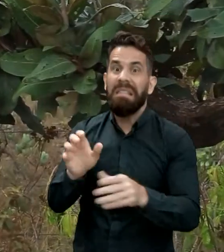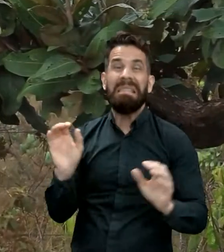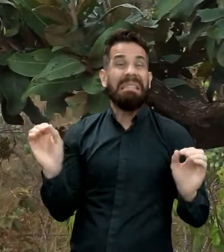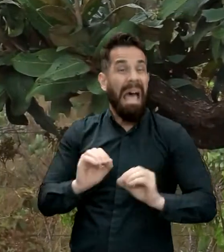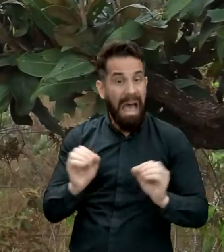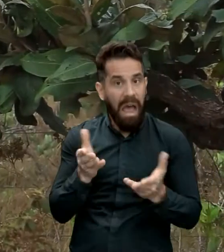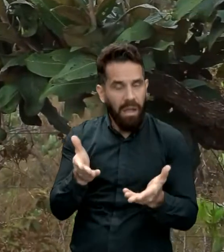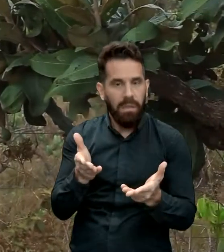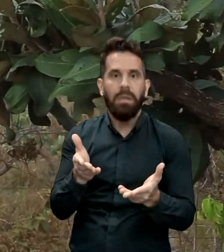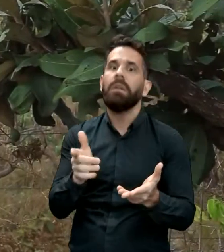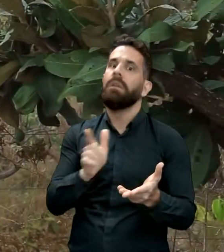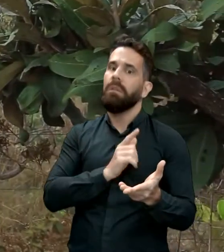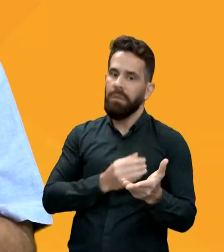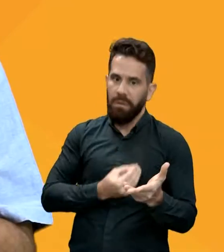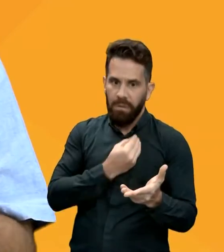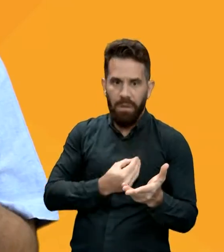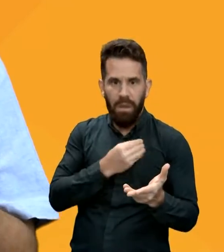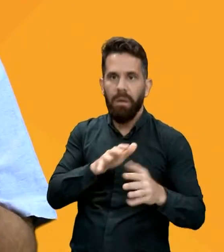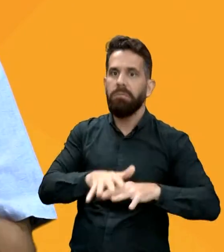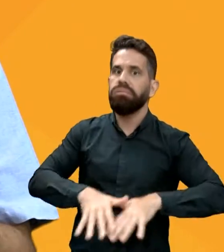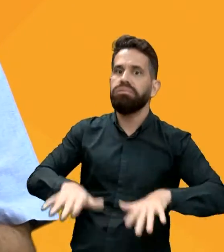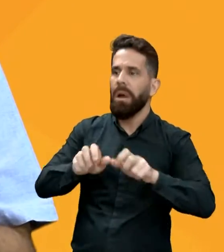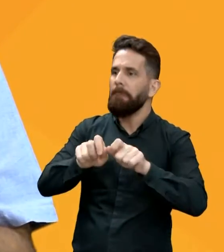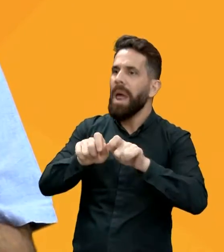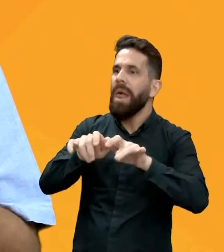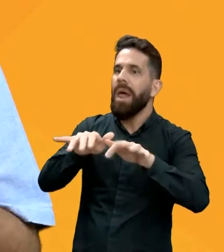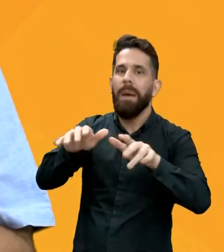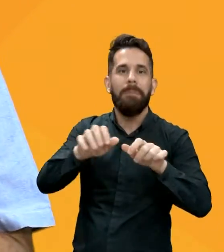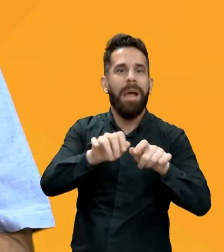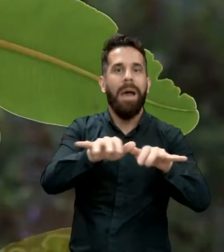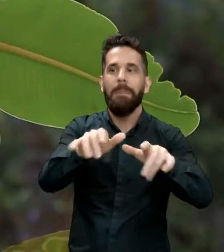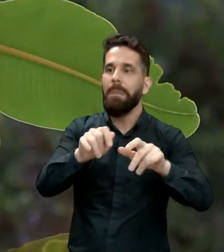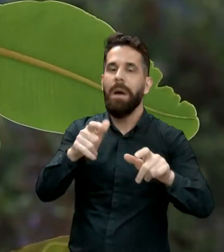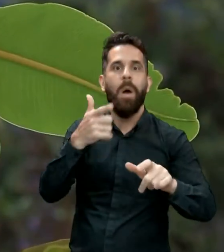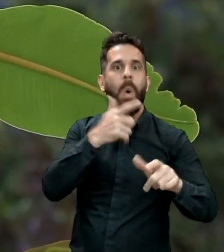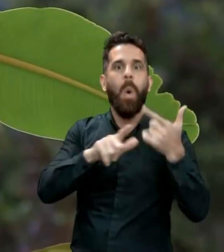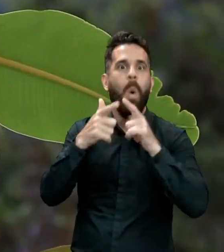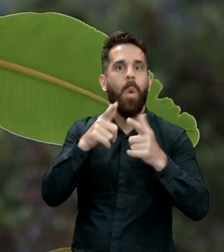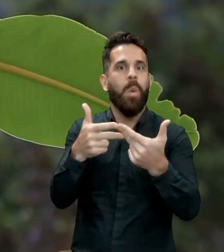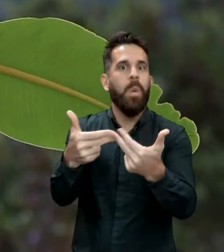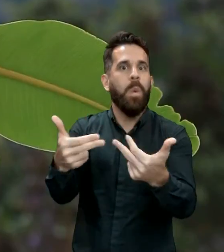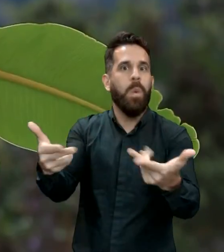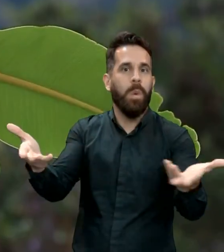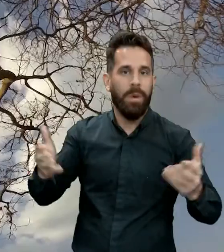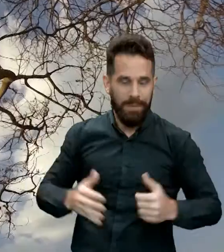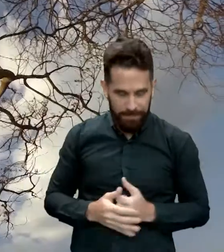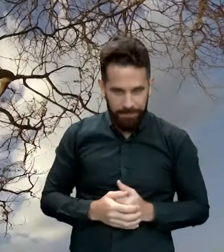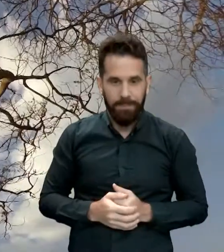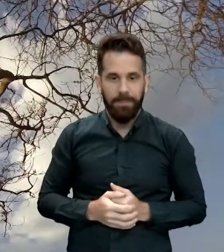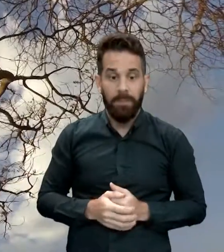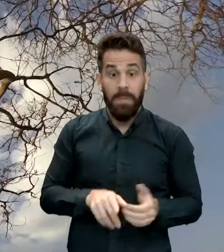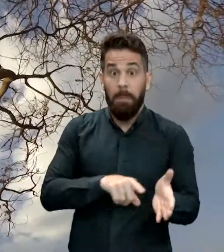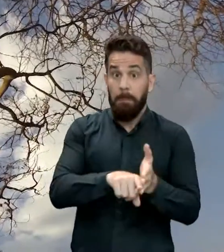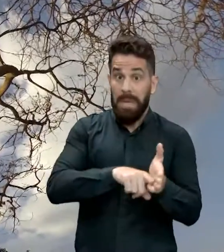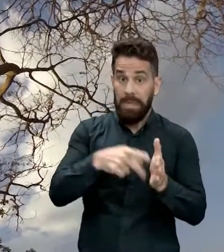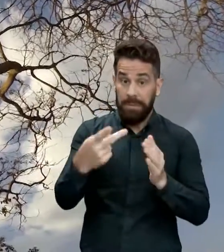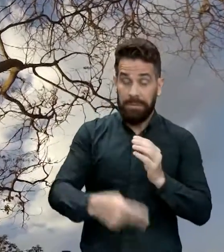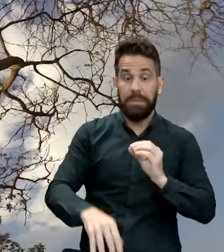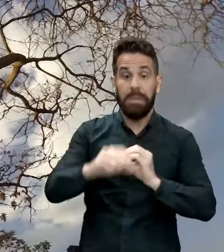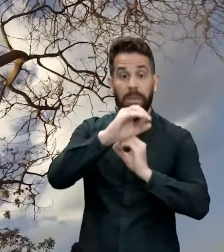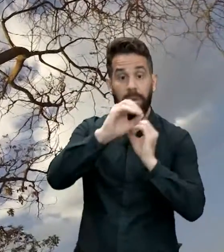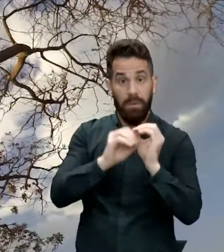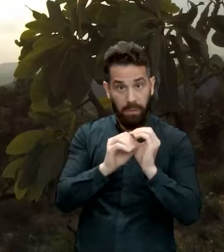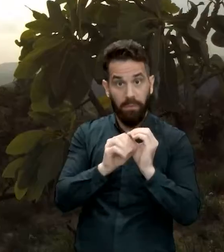da da da polinização aumenta e a produtividade agrícola aumenta segundo a pesquisa da UFG a preservação de áreas em